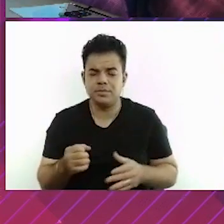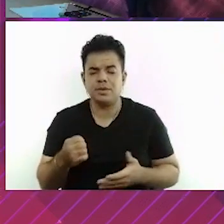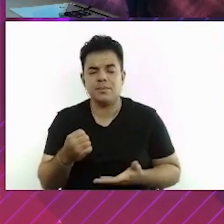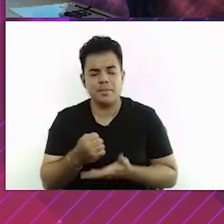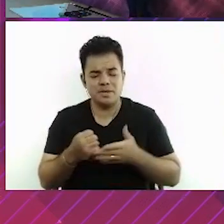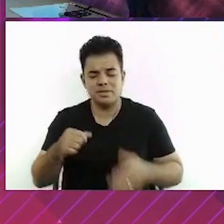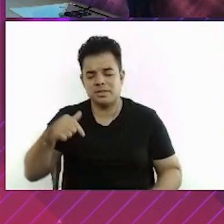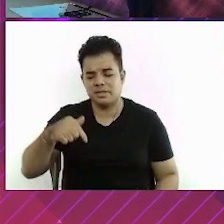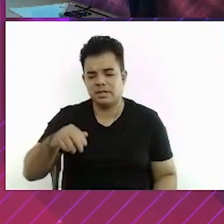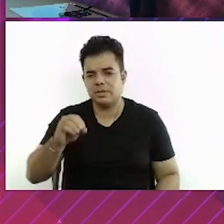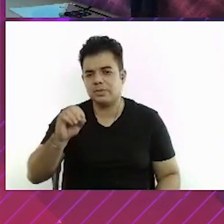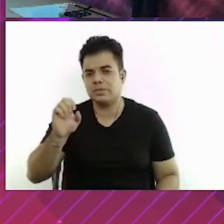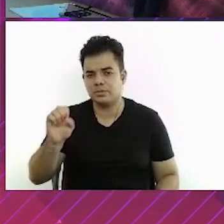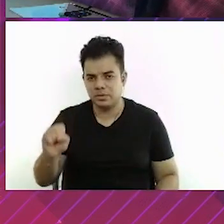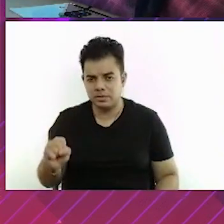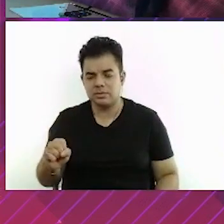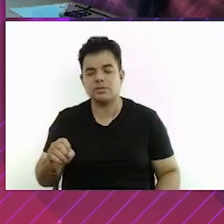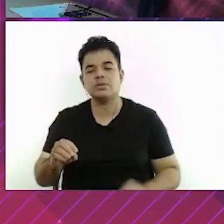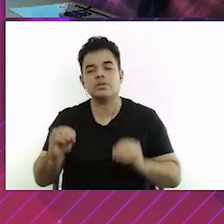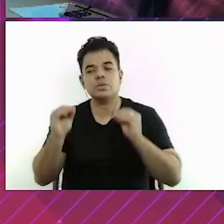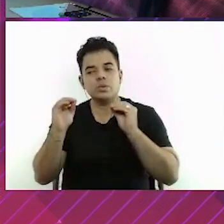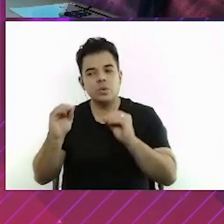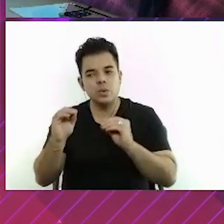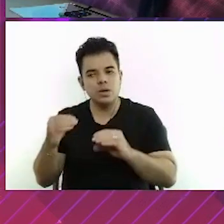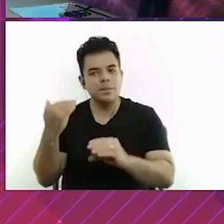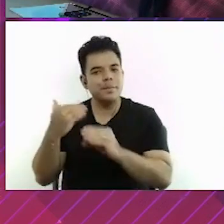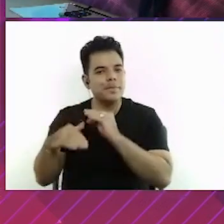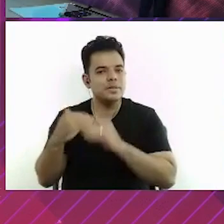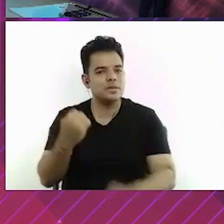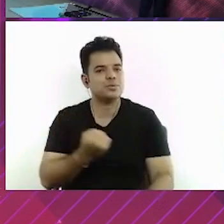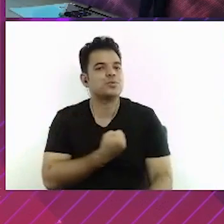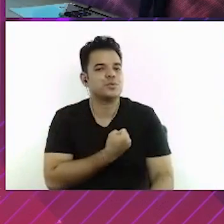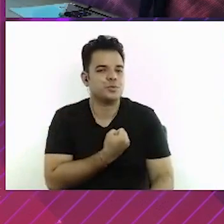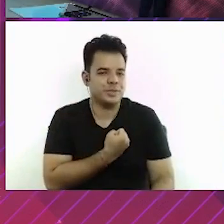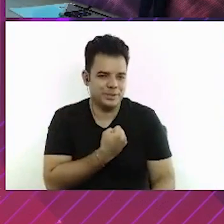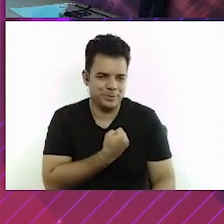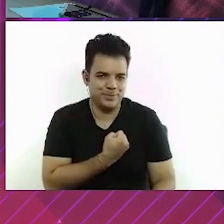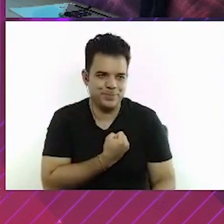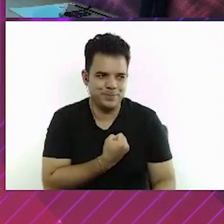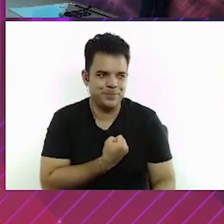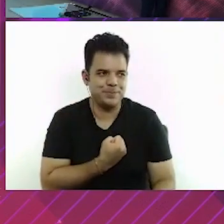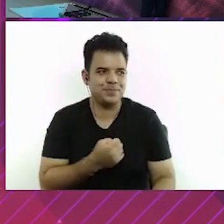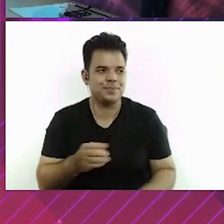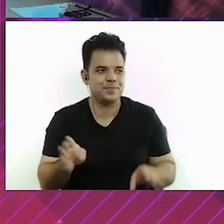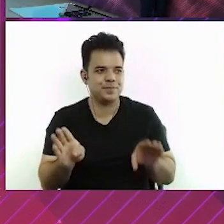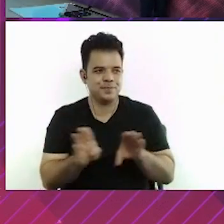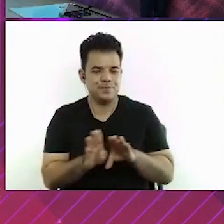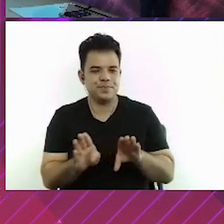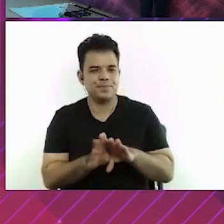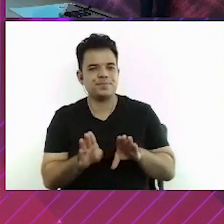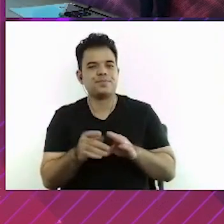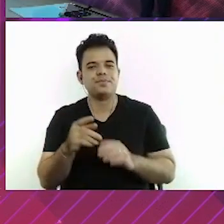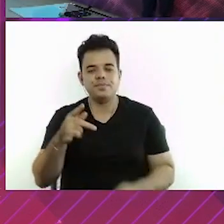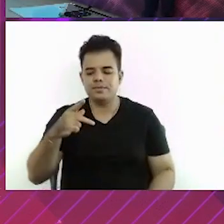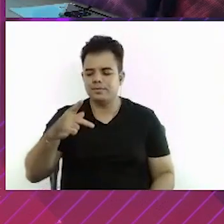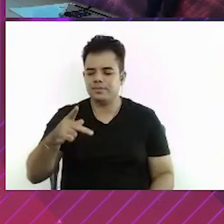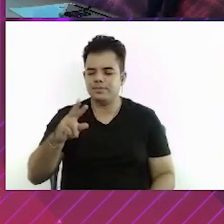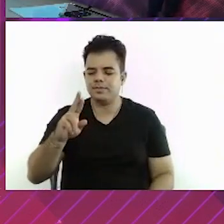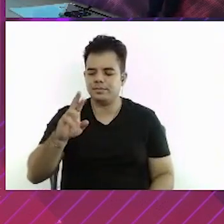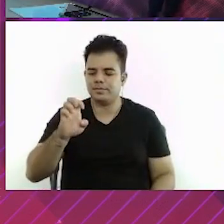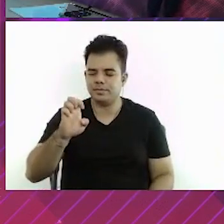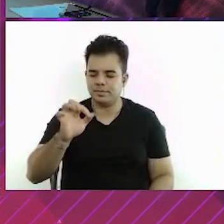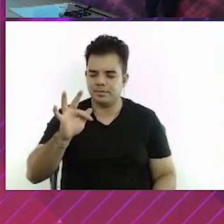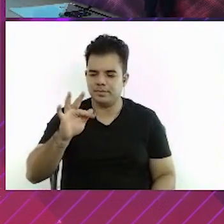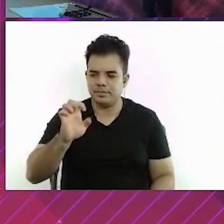passa o prefet count, que é o número de mensagens. Posteriormente, a gente vai ver quando é que o prefet count igual a 1 é